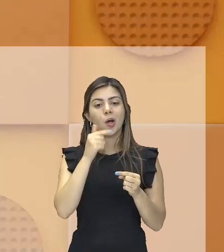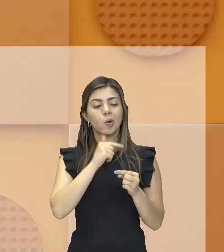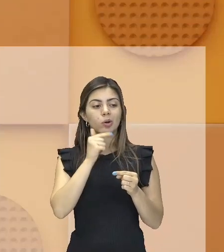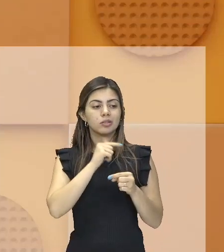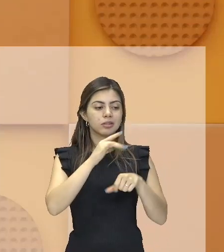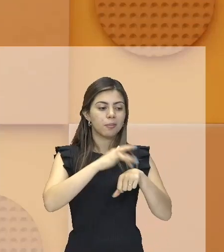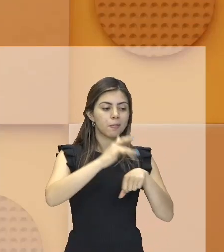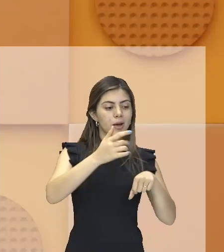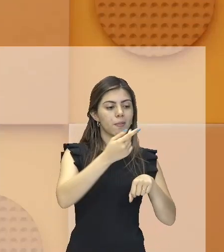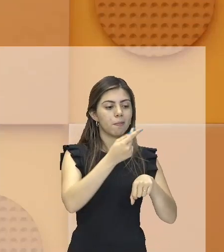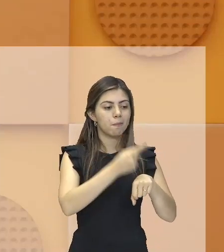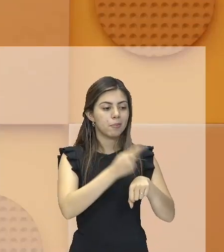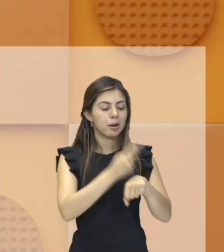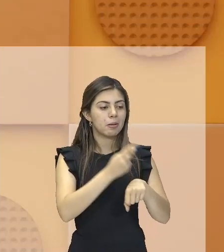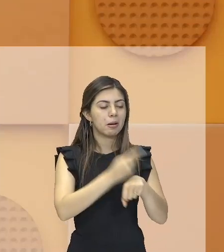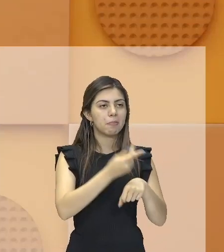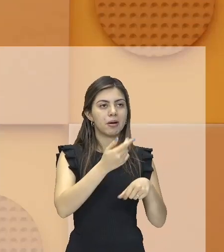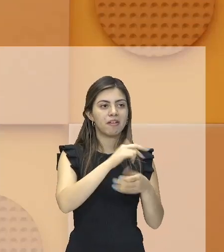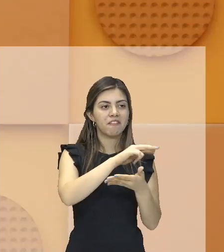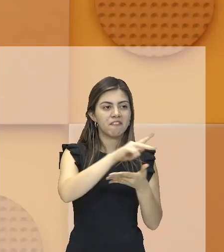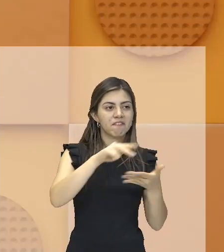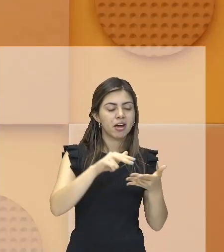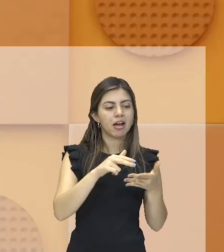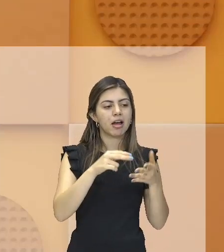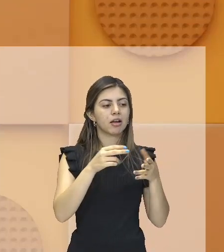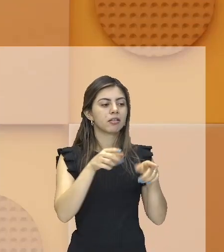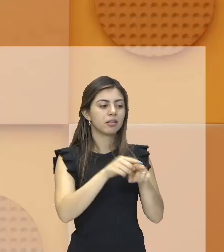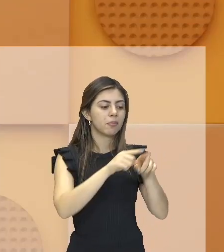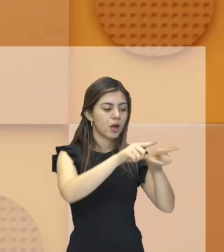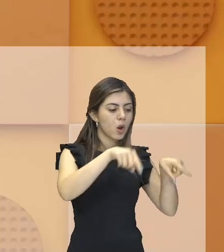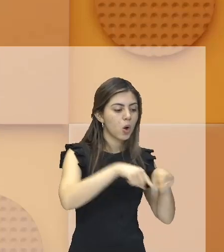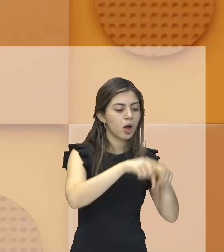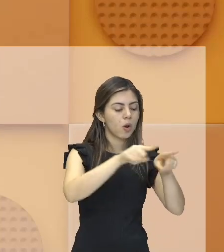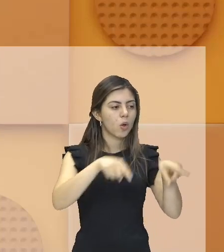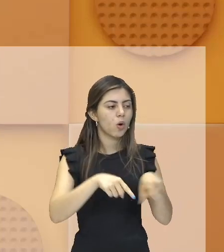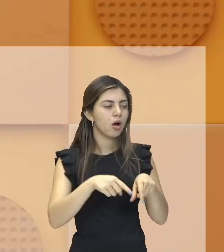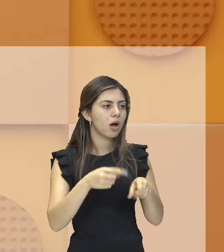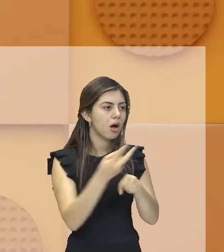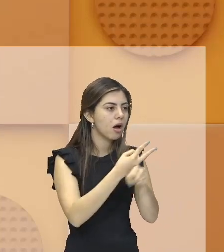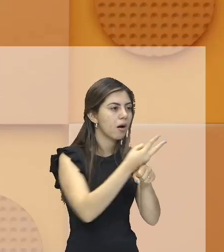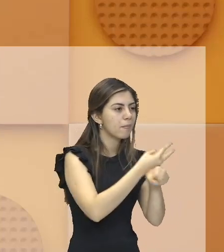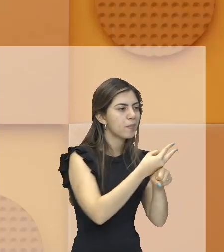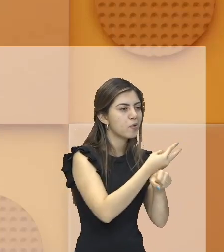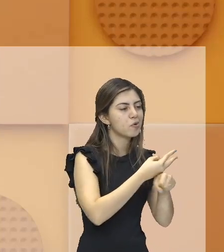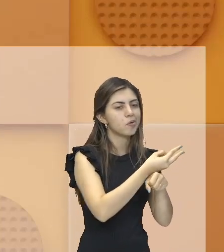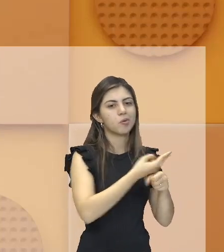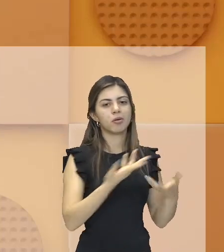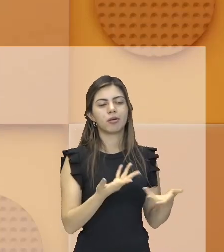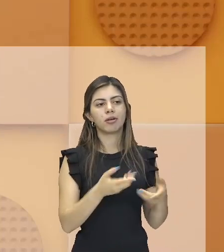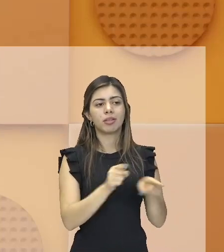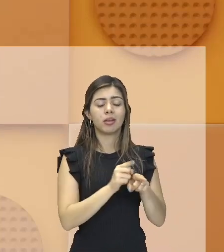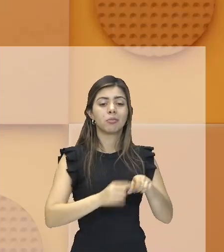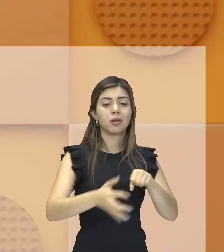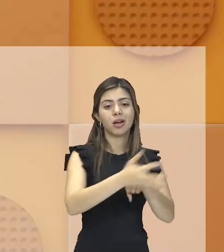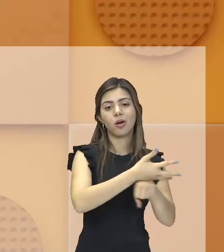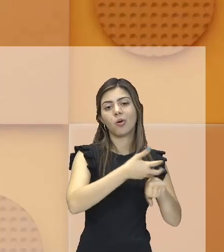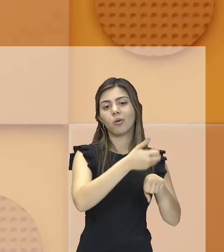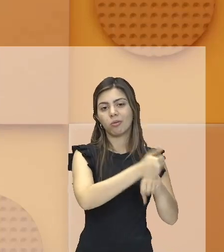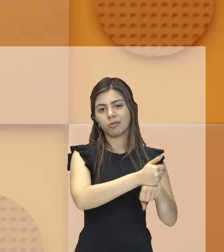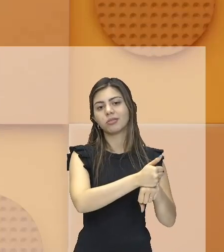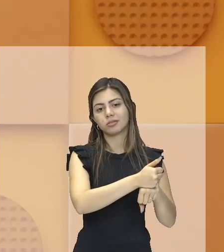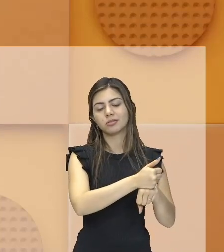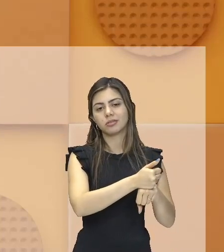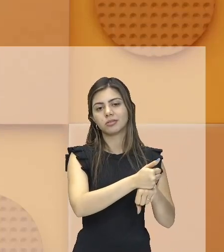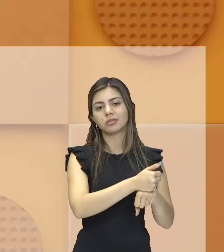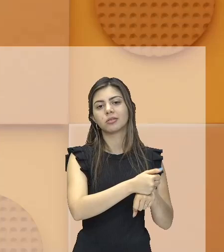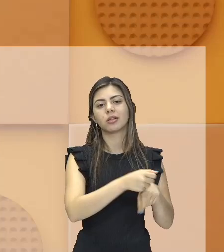metais preciosos, a questão da exploração de novos territórios, a questão também de colonização, a